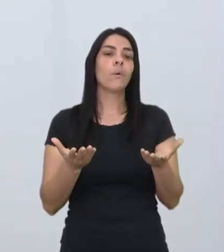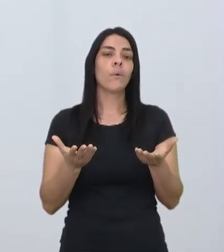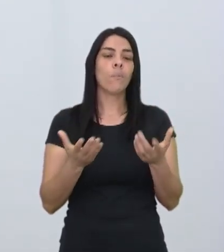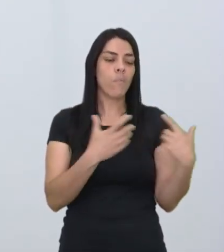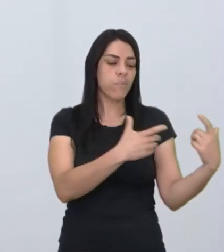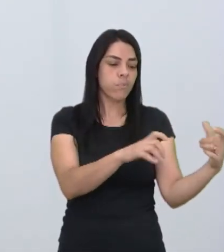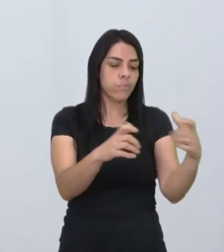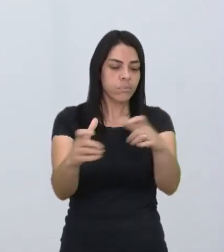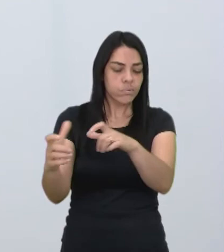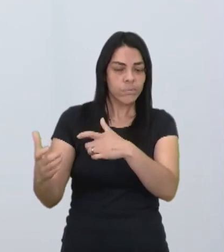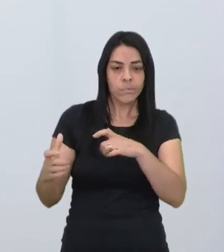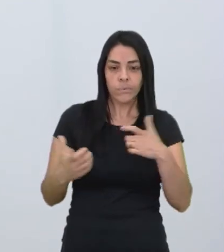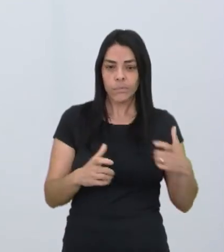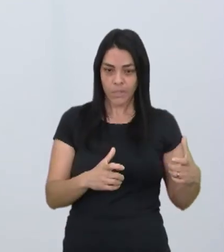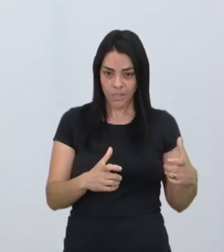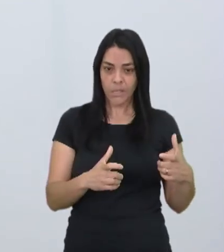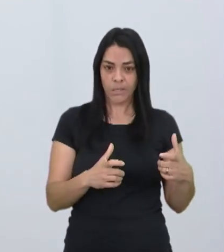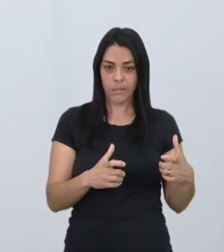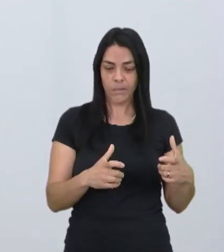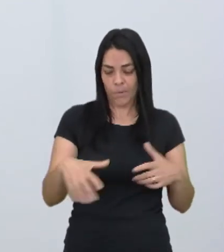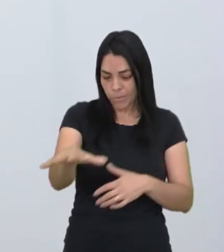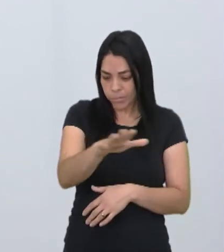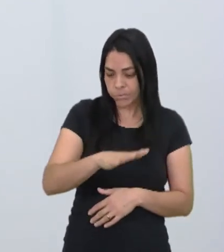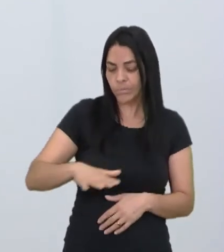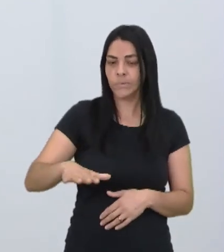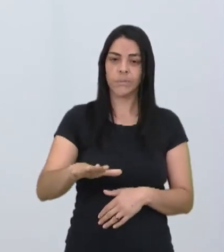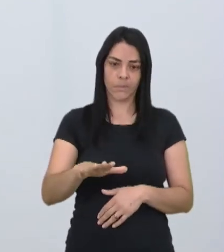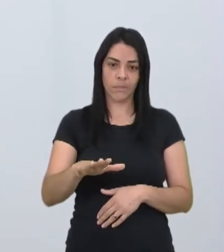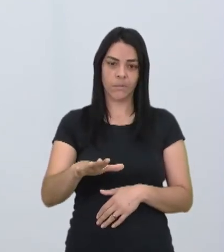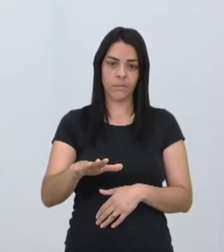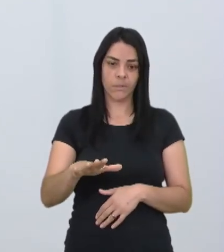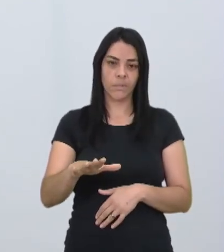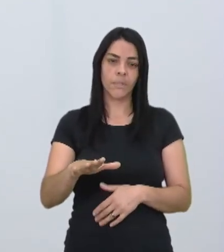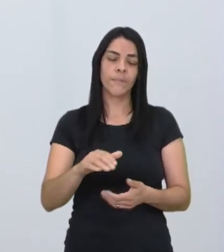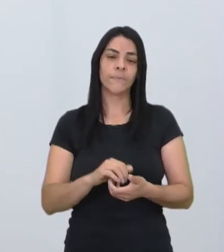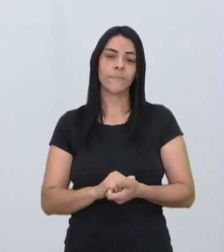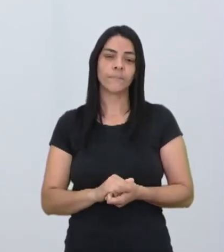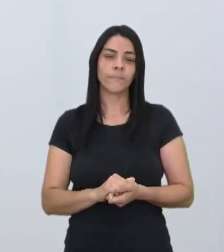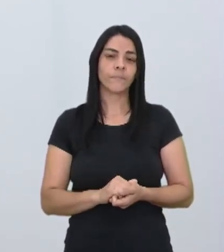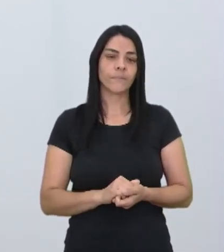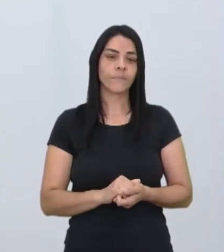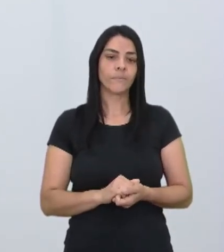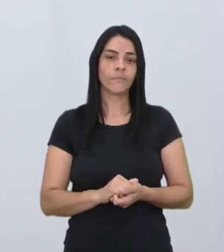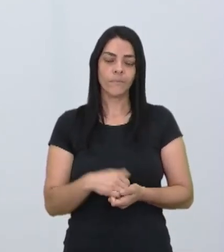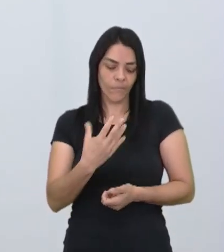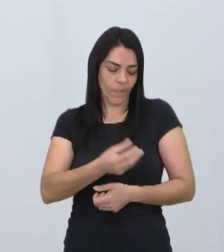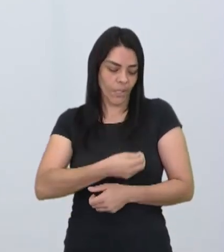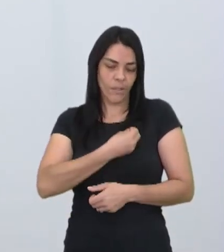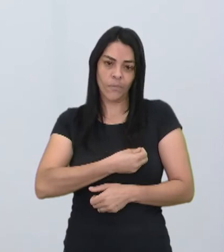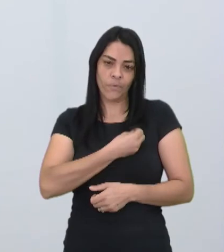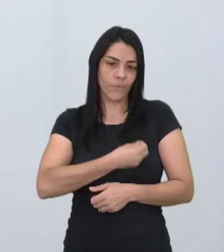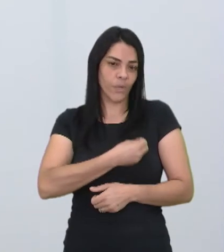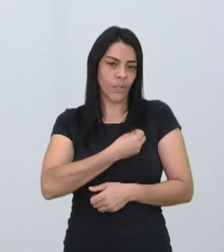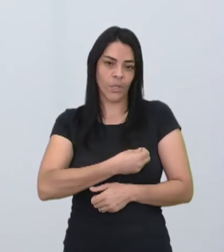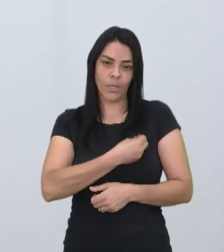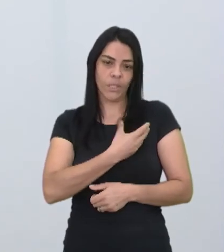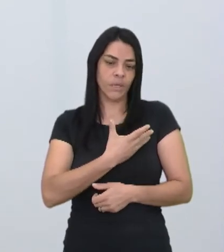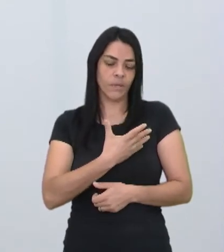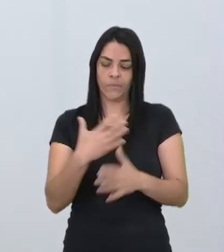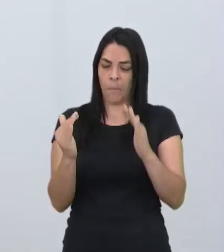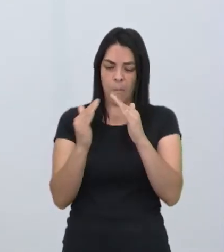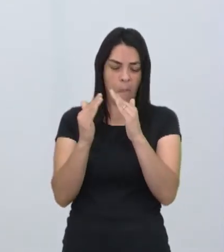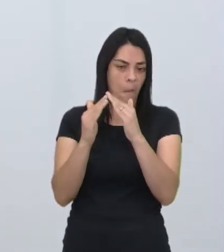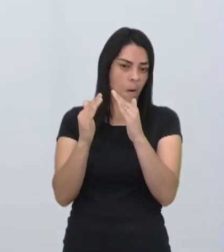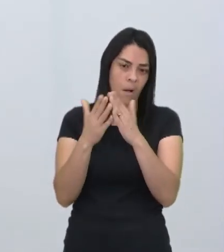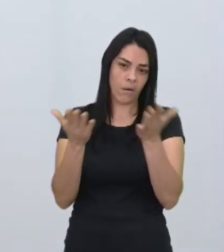locais exatamente dentro daquele território elas estão vivendo, estão, né, morando,